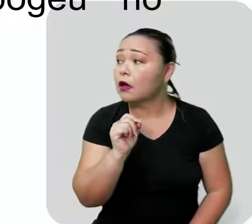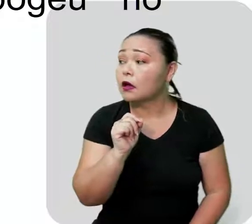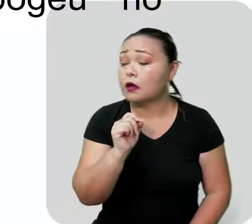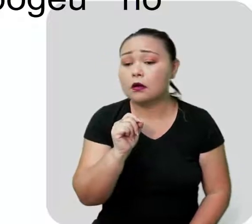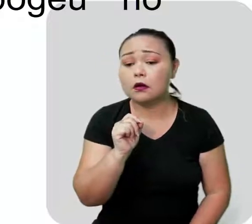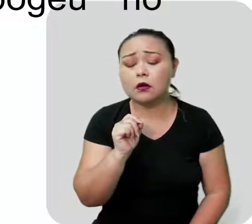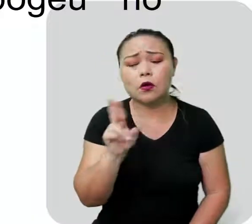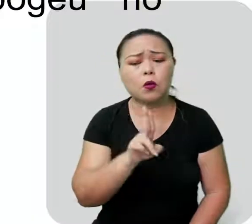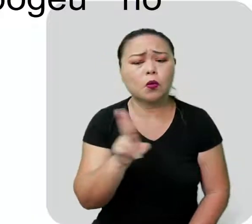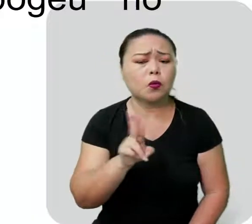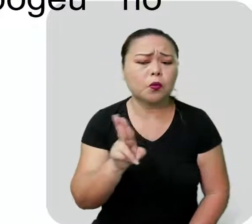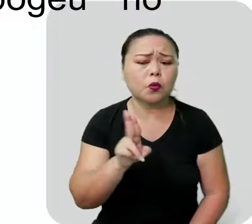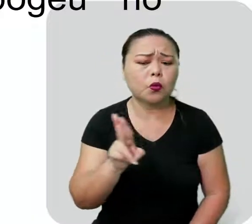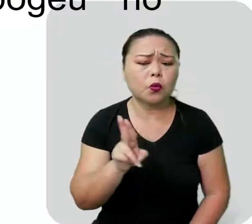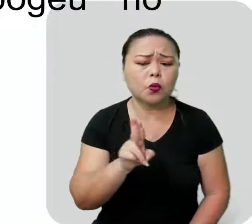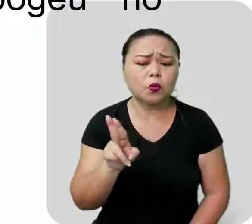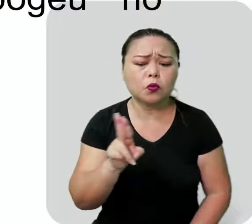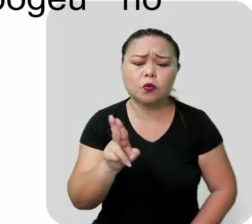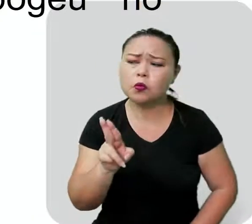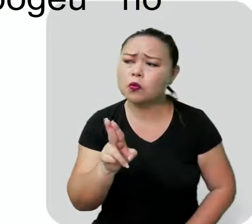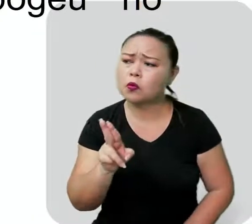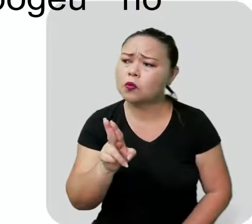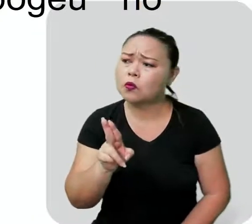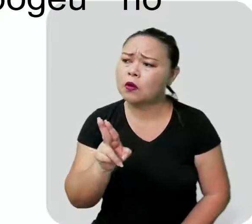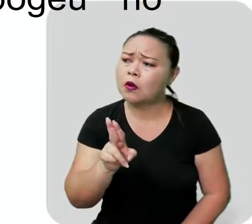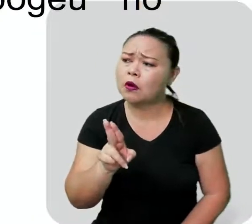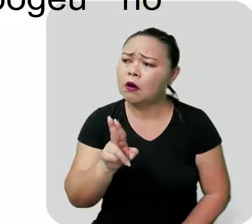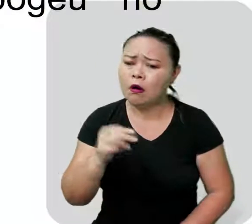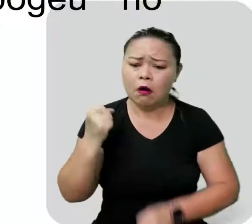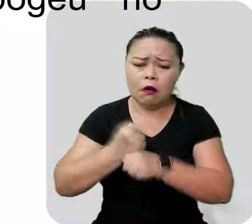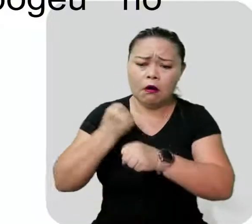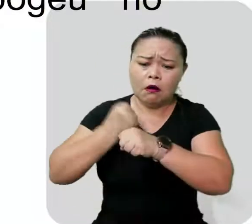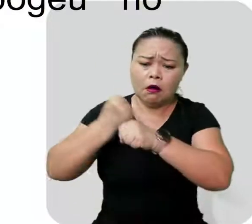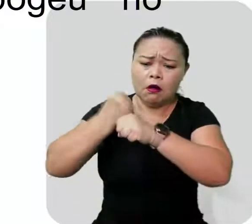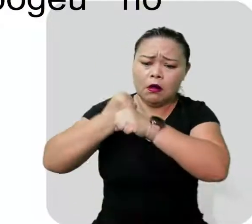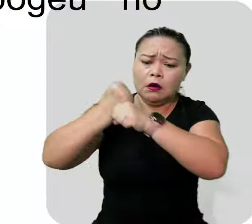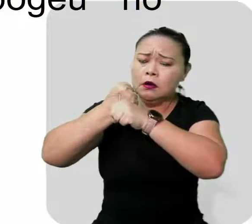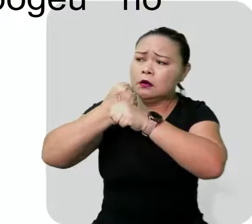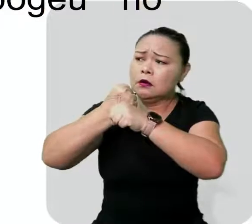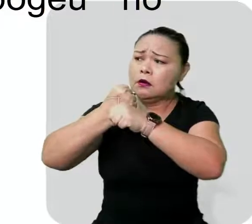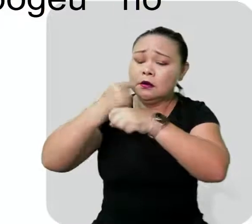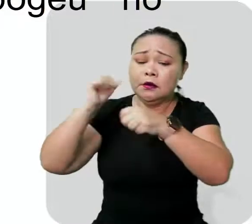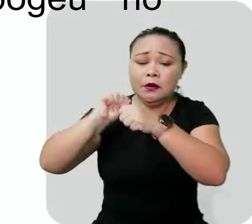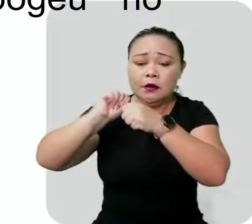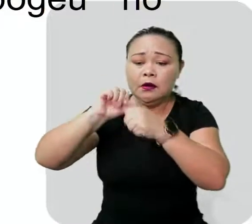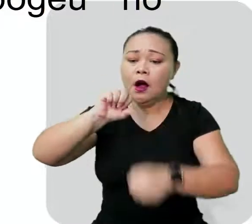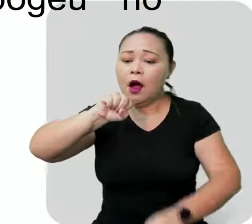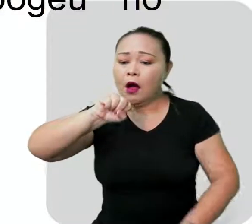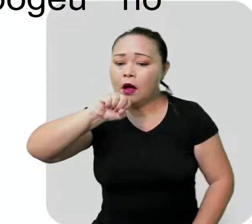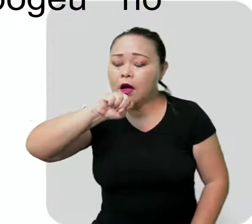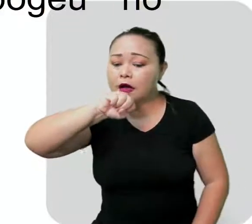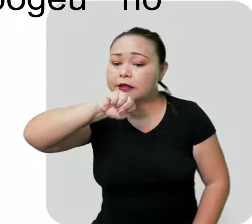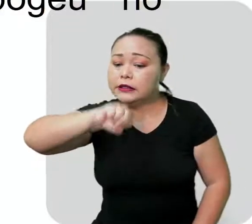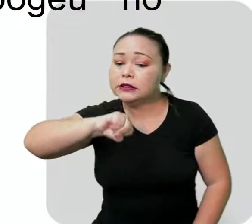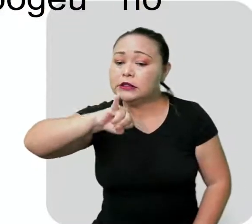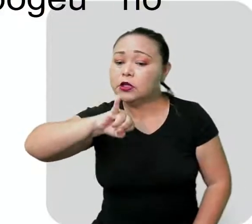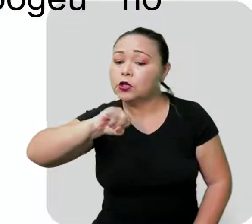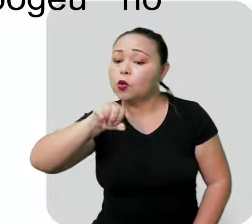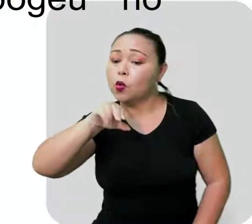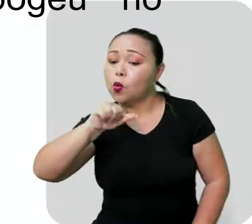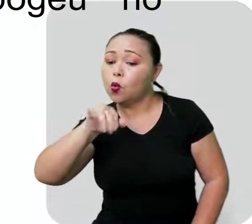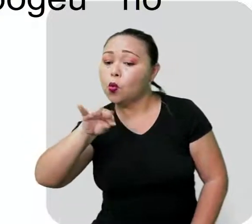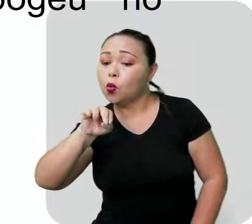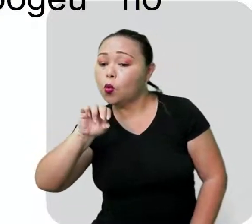né que dá o nome rapaz a a construção que eles os buracos os zigurates